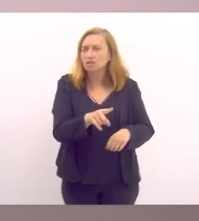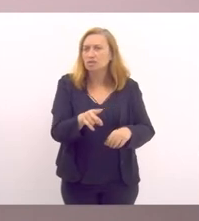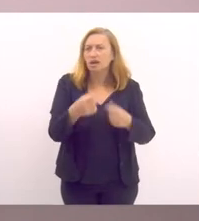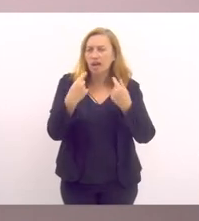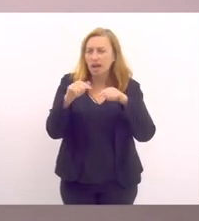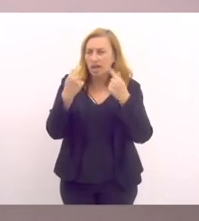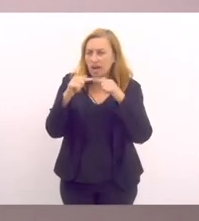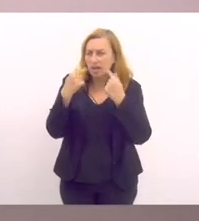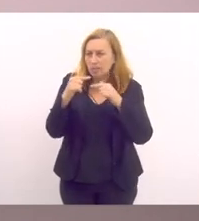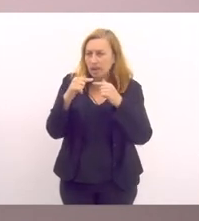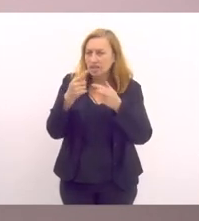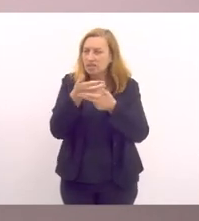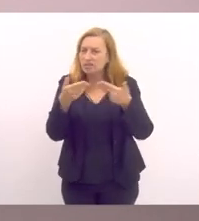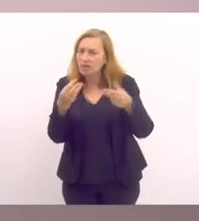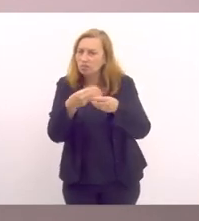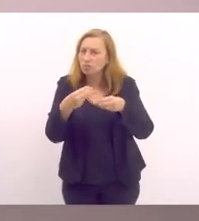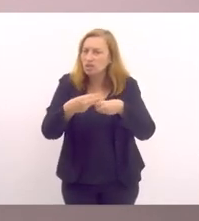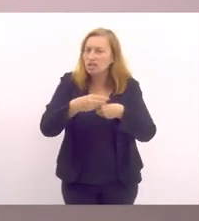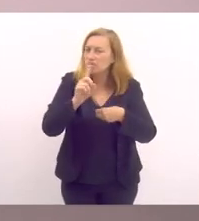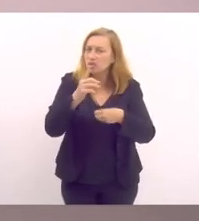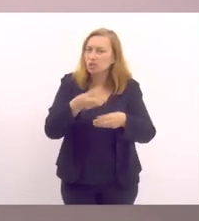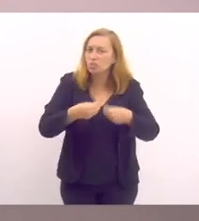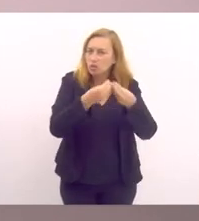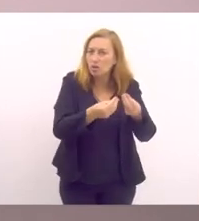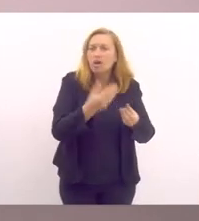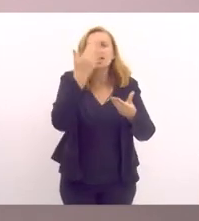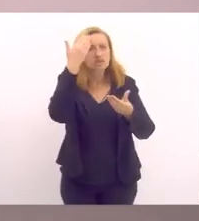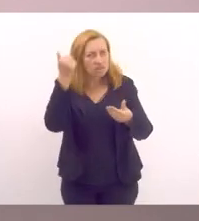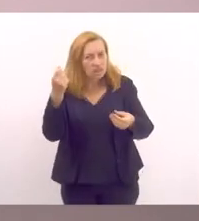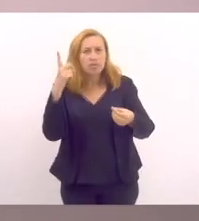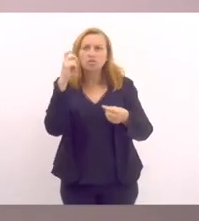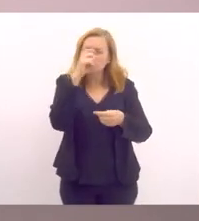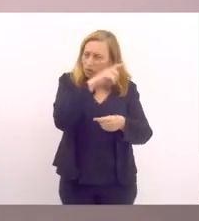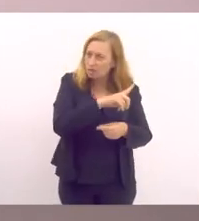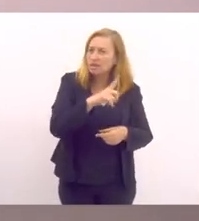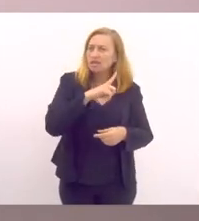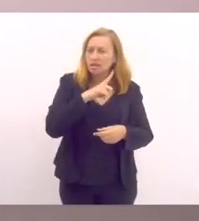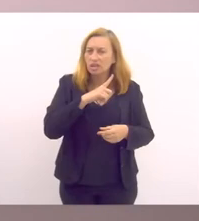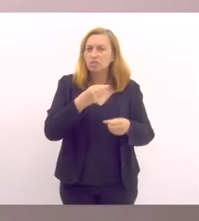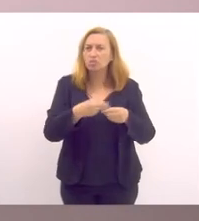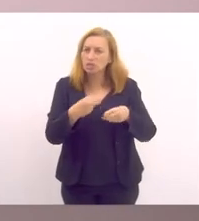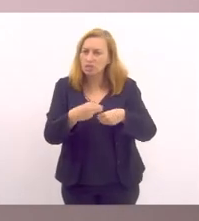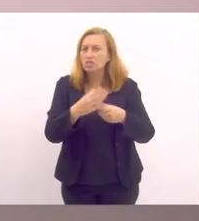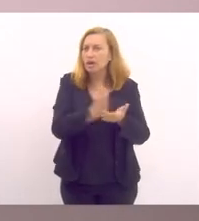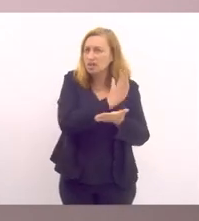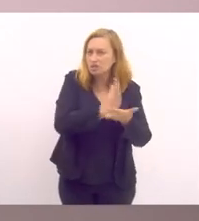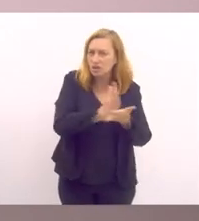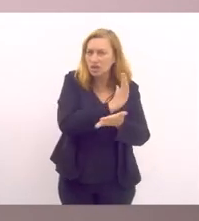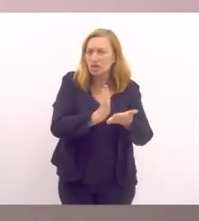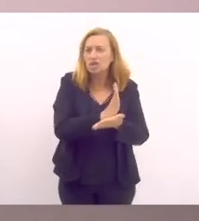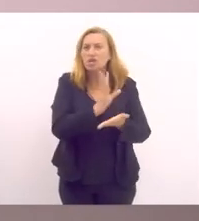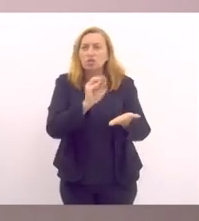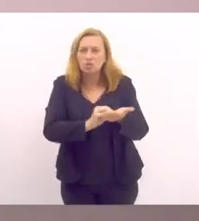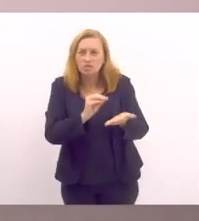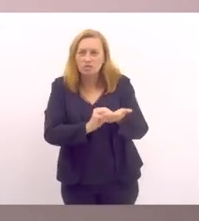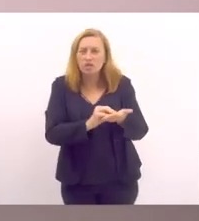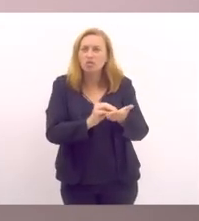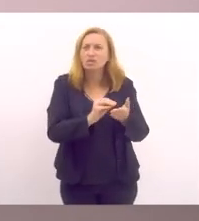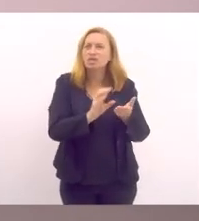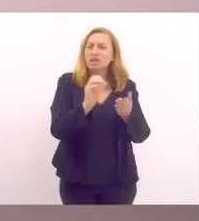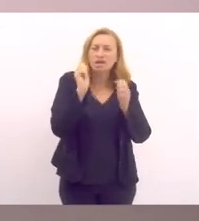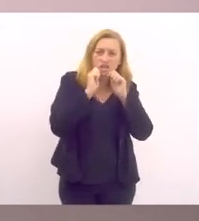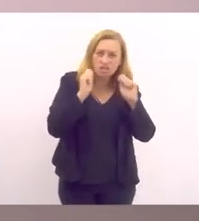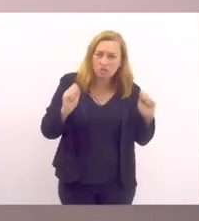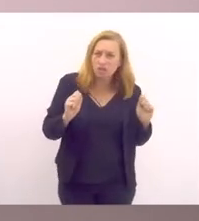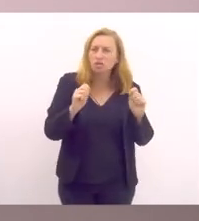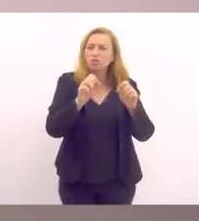mas teve um município que não entregou, a gente sabe das dificuldades que o município tem, às vezes até por conta de uma falta de assessoria, por falta